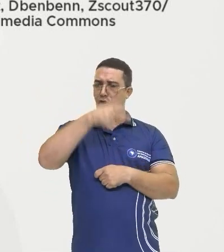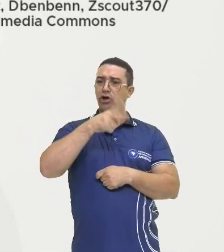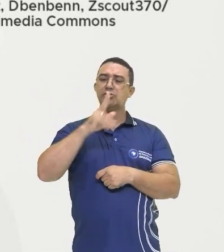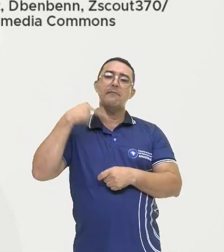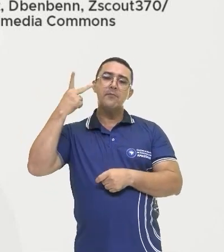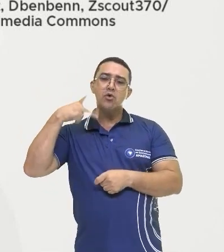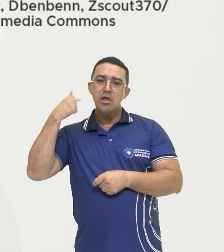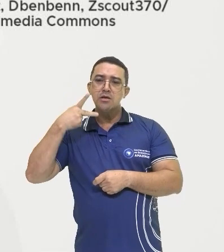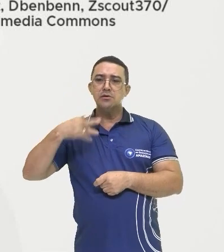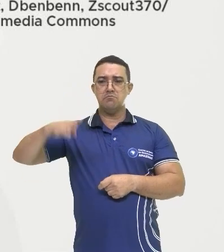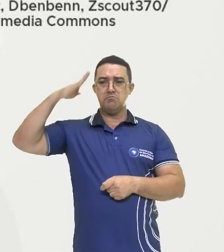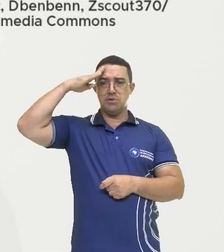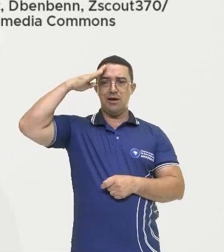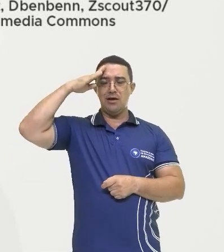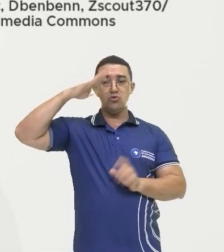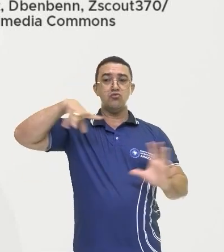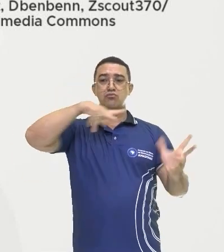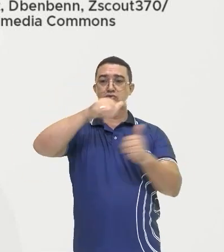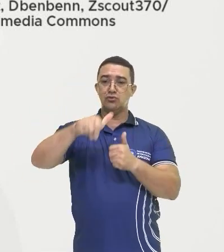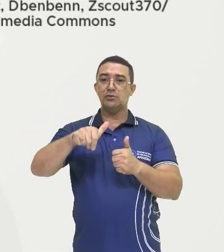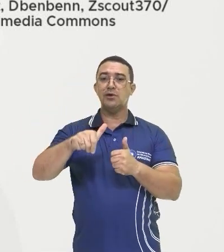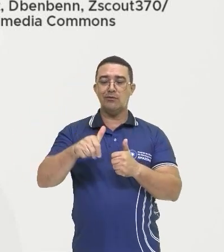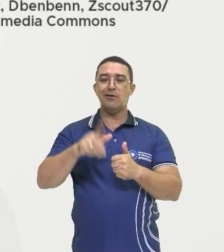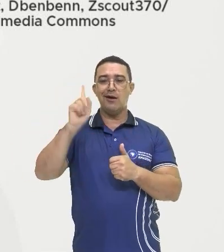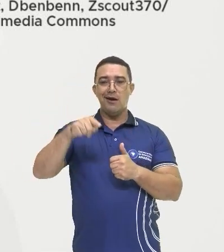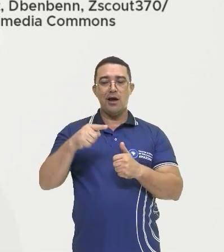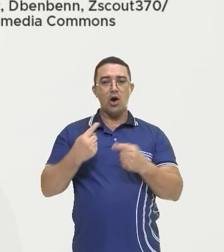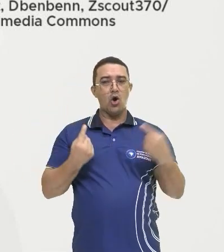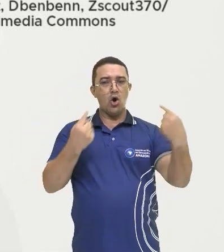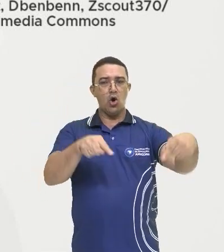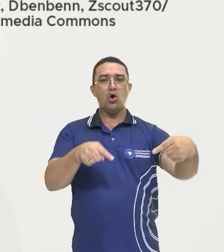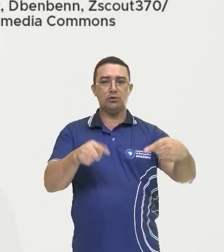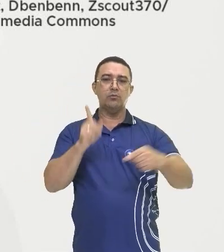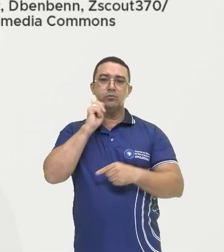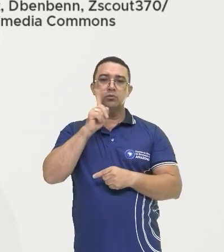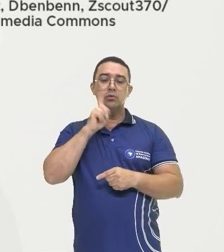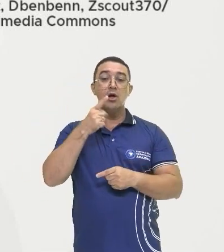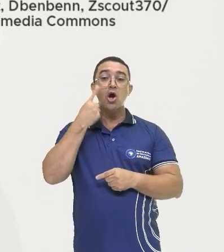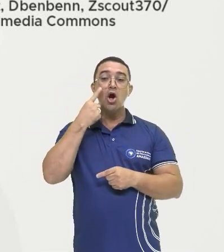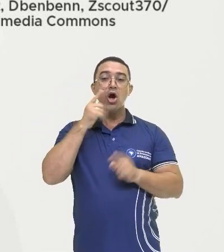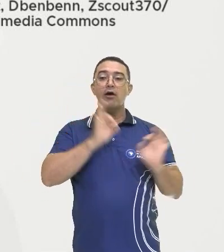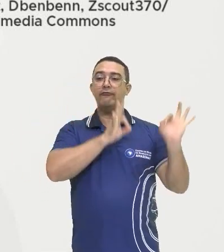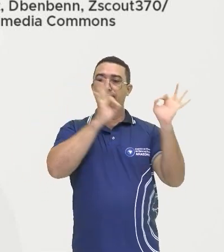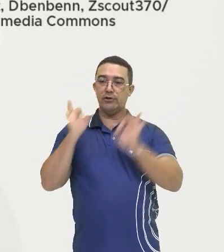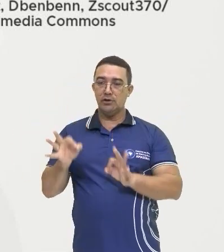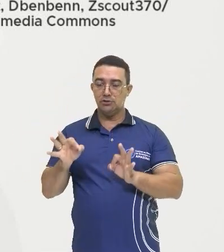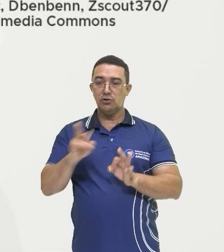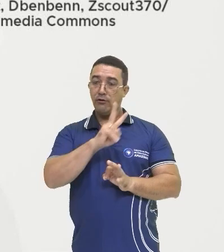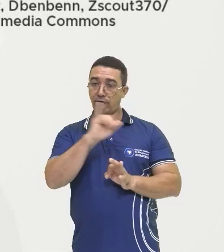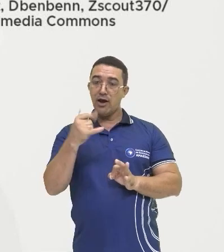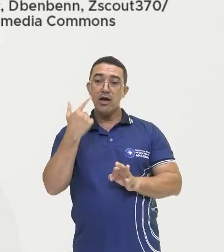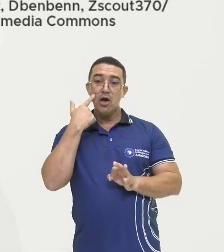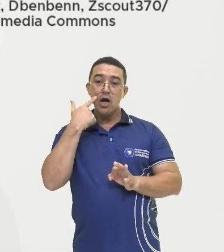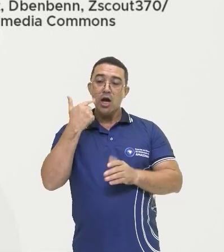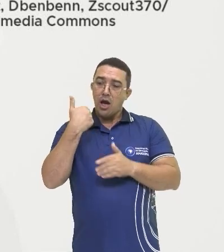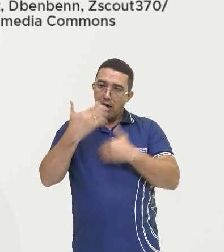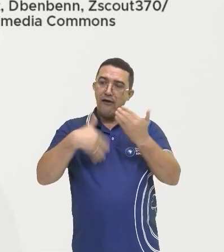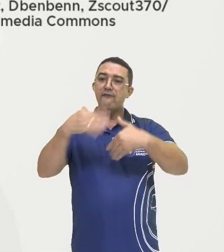política e militar do mundo. A gente tem aqui um pequeno vídeo, tá bom, onde a gente vai ver